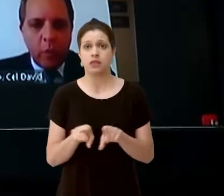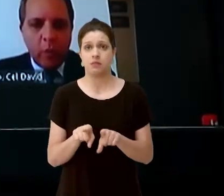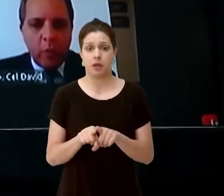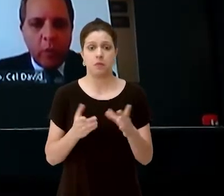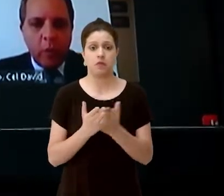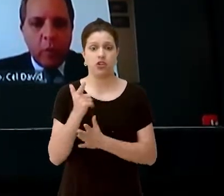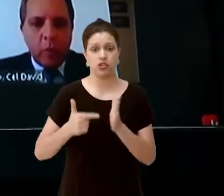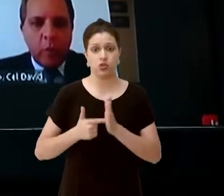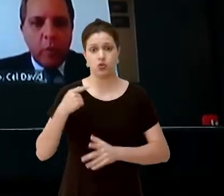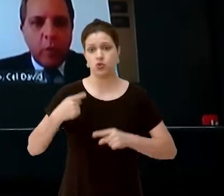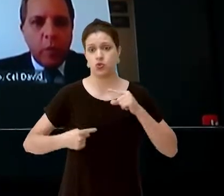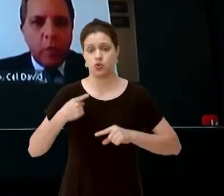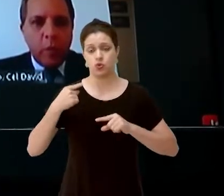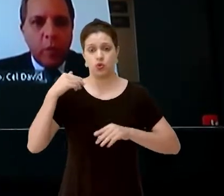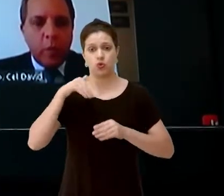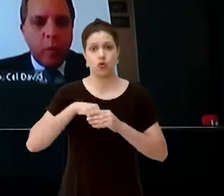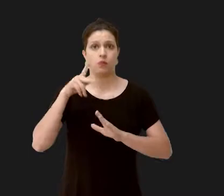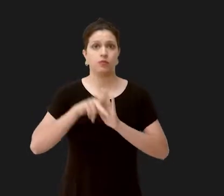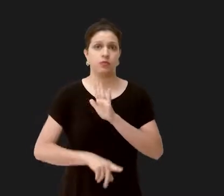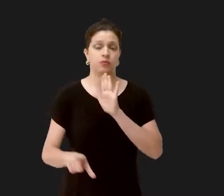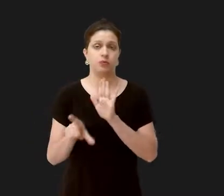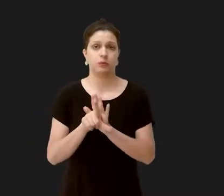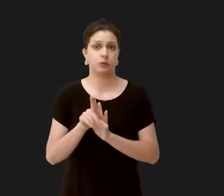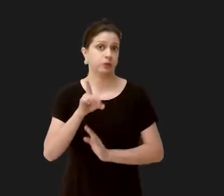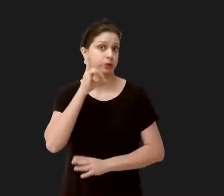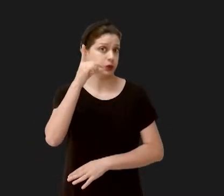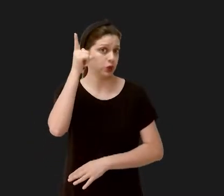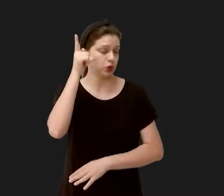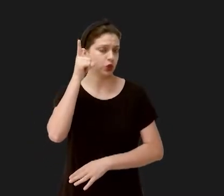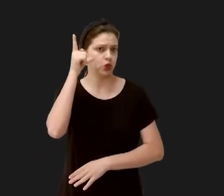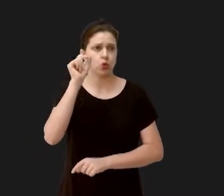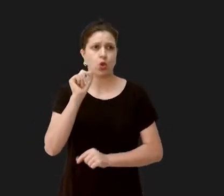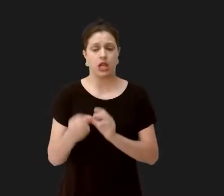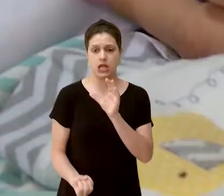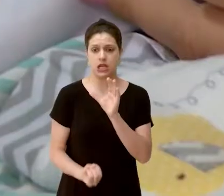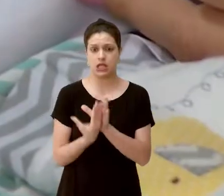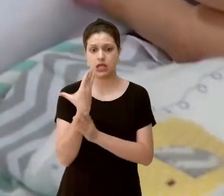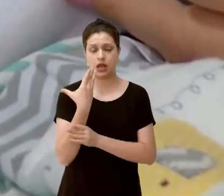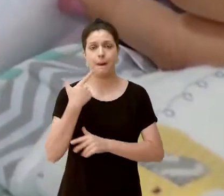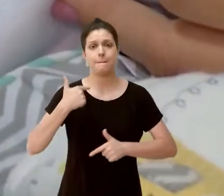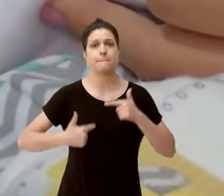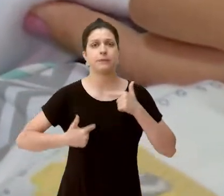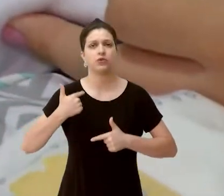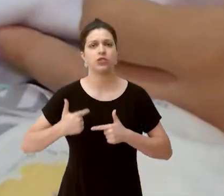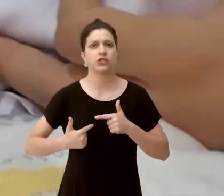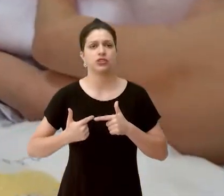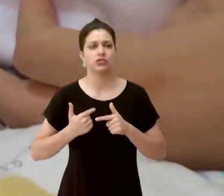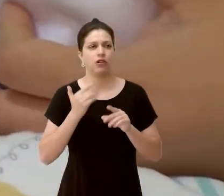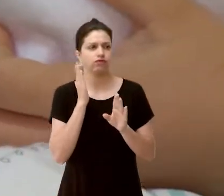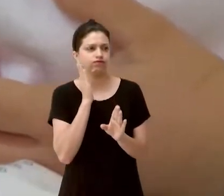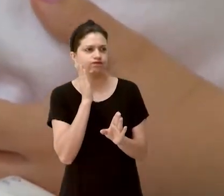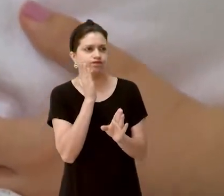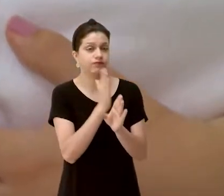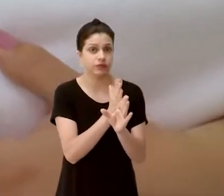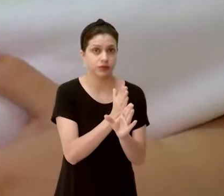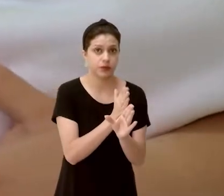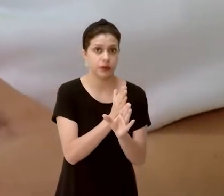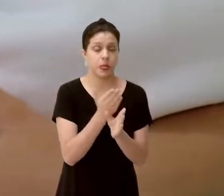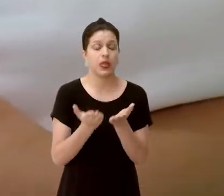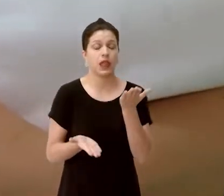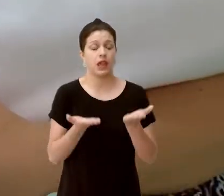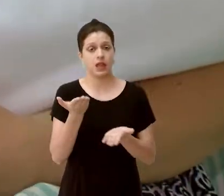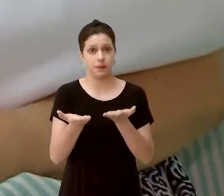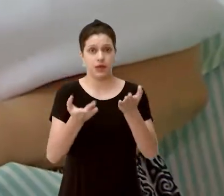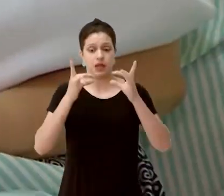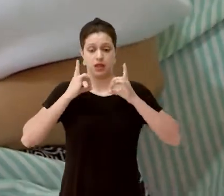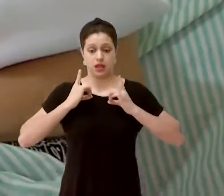também aprovaram em segunda discussão e votação o projeto de lei do deputado Lídio Lopes, que cria a política de diagnóstico e tratamento